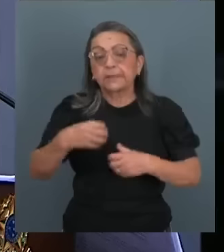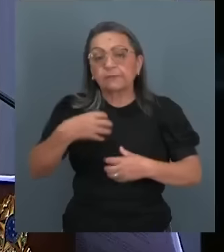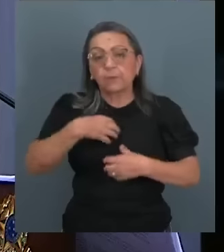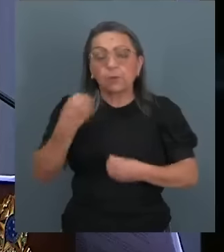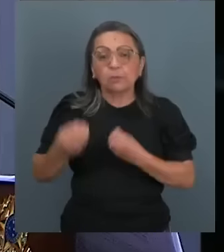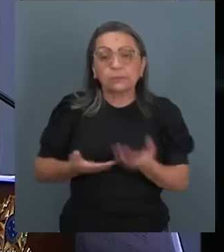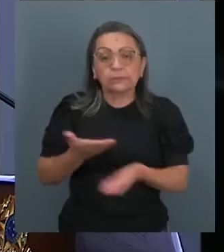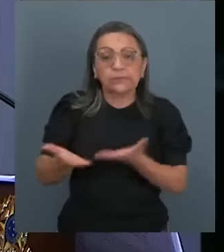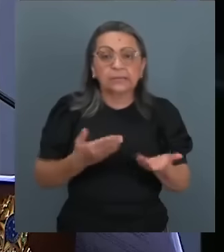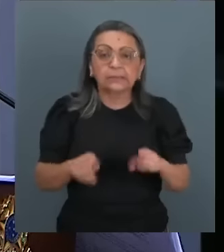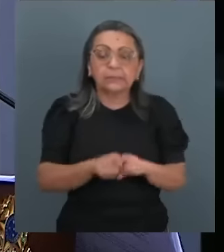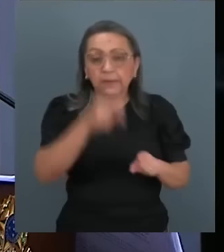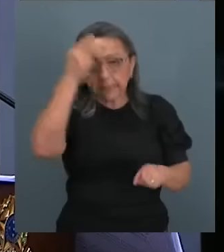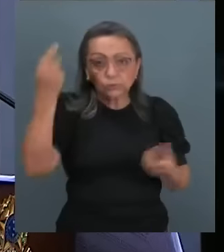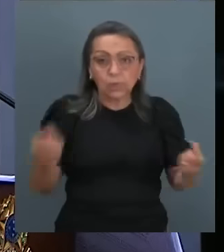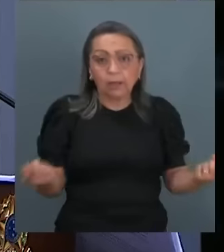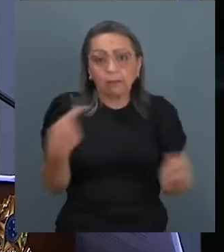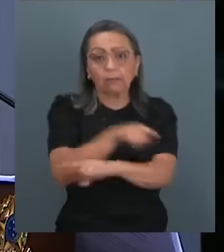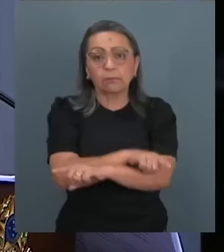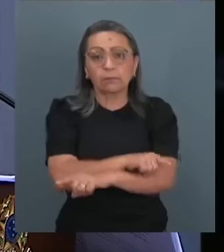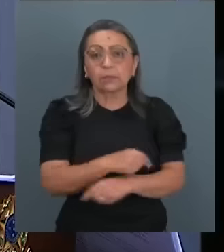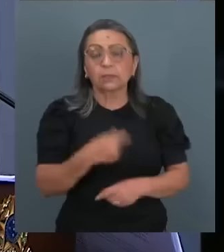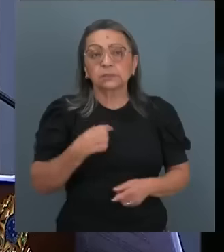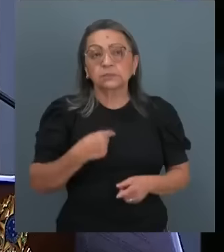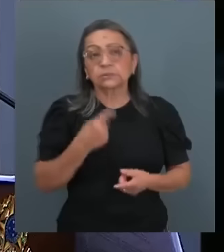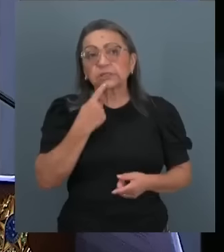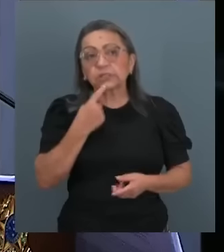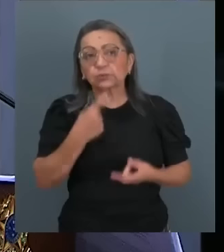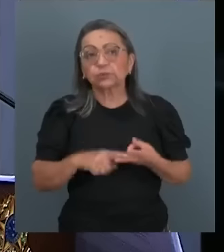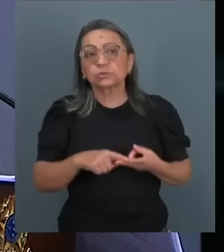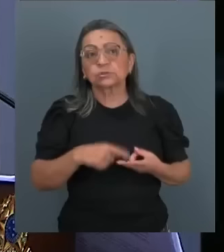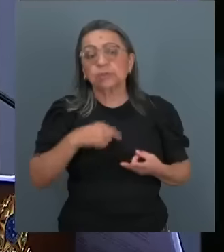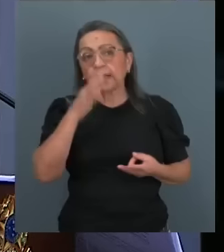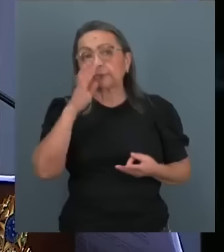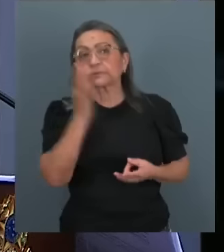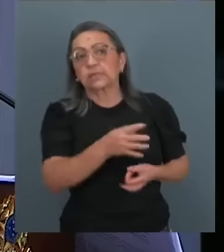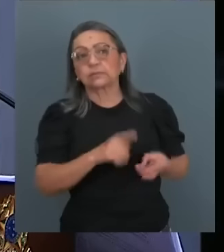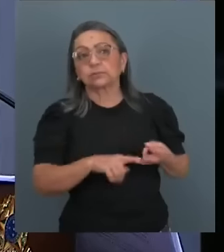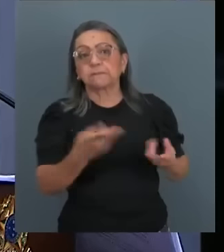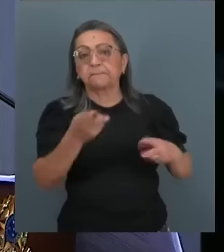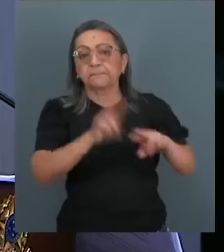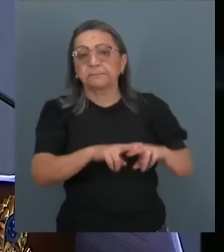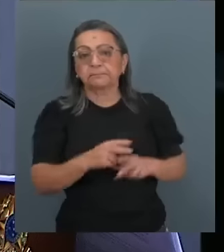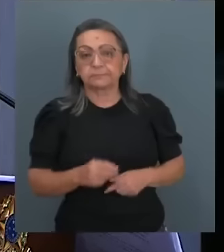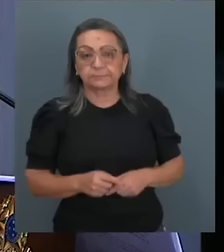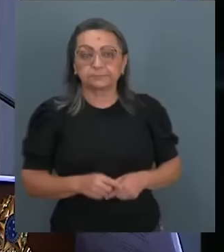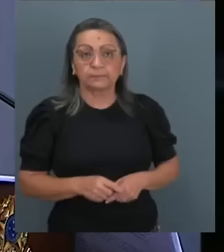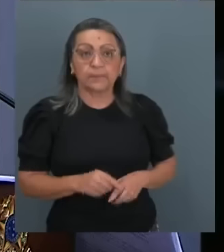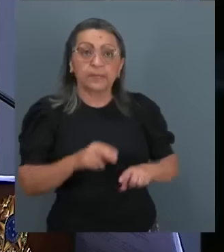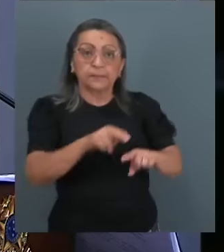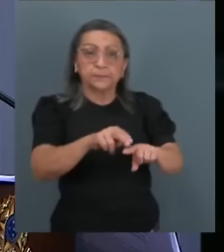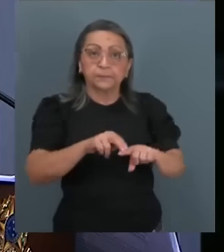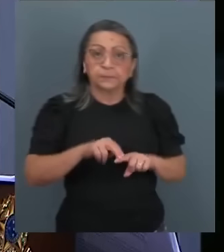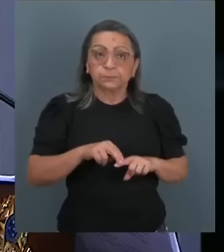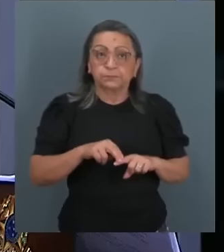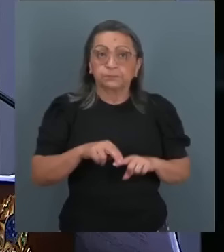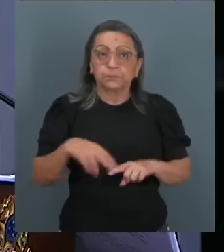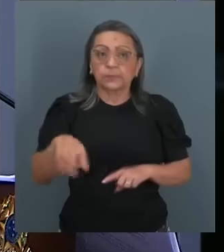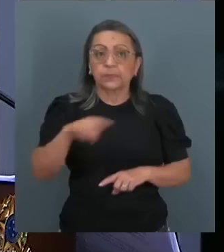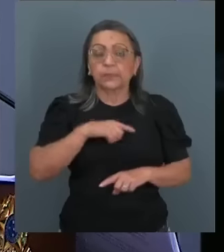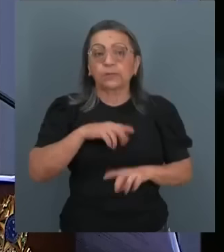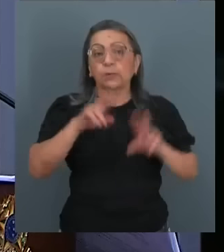trata seus adversários, seus críticos, seus acusados, seus presos. E é por isso que o